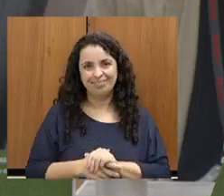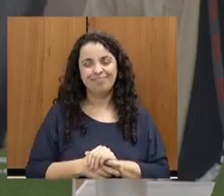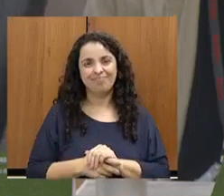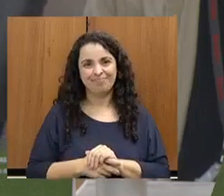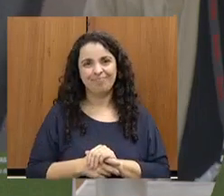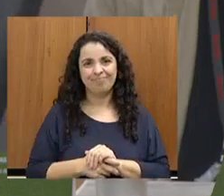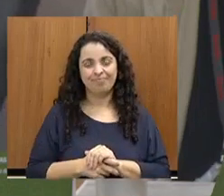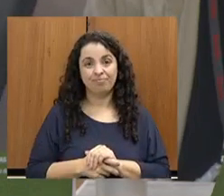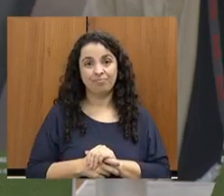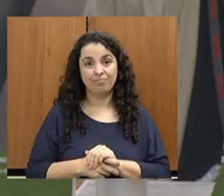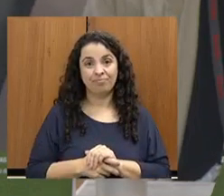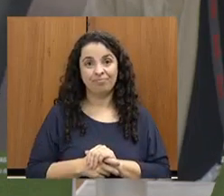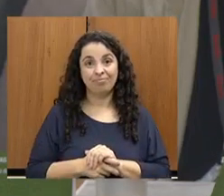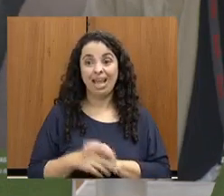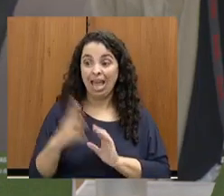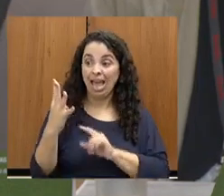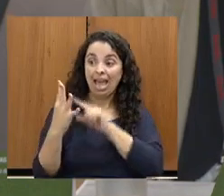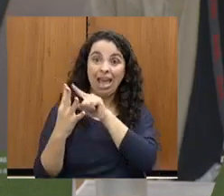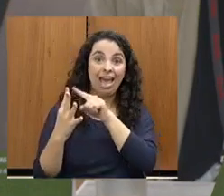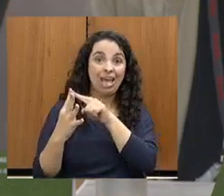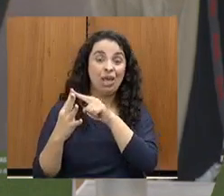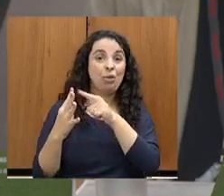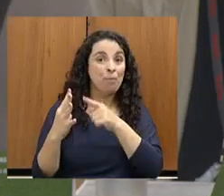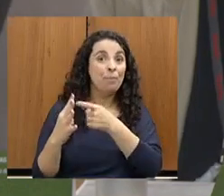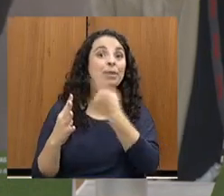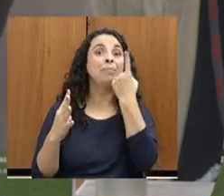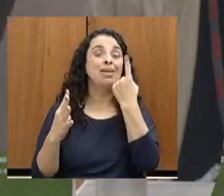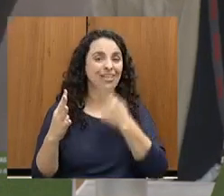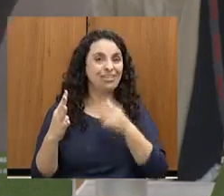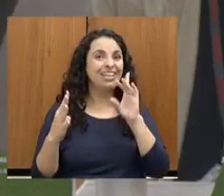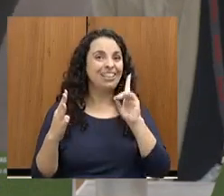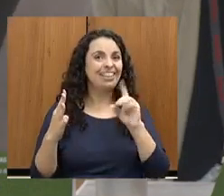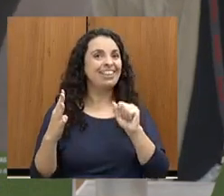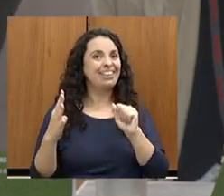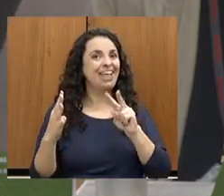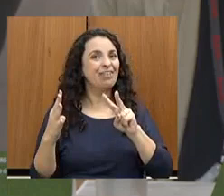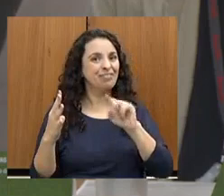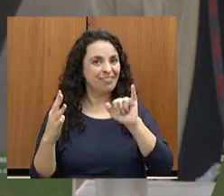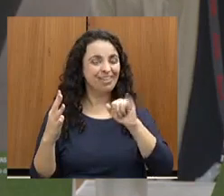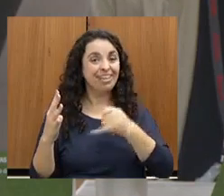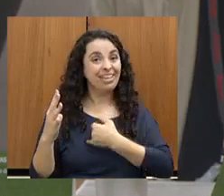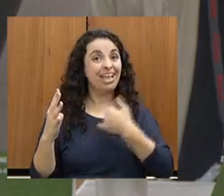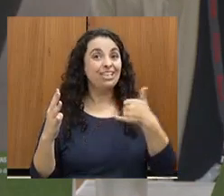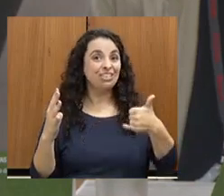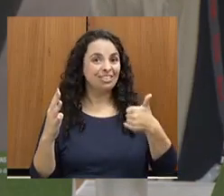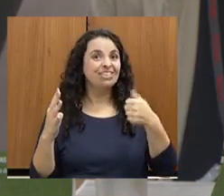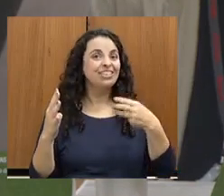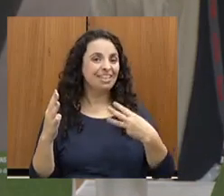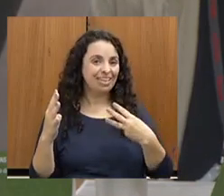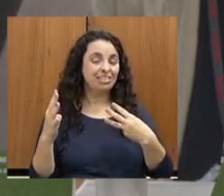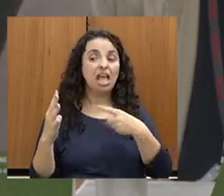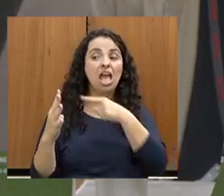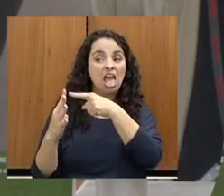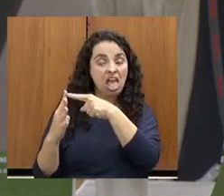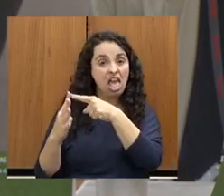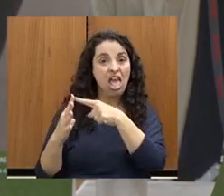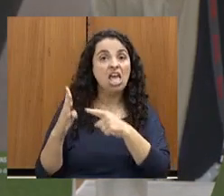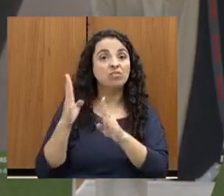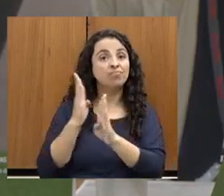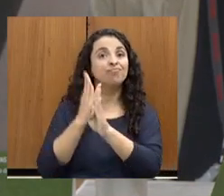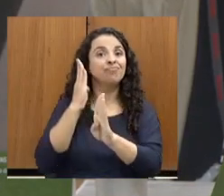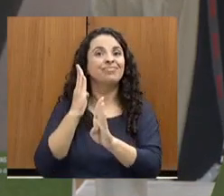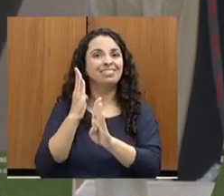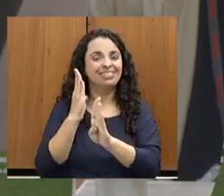Meu primogênito, Davi, em 13 anos, foi diagnosticado com o